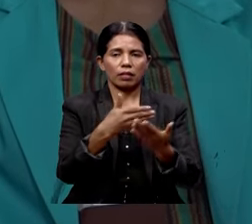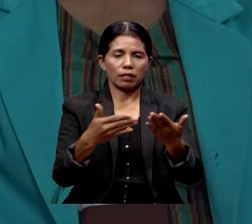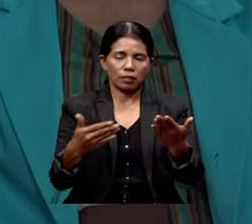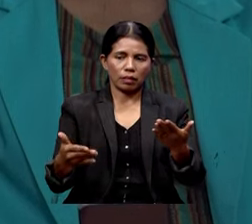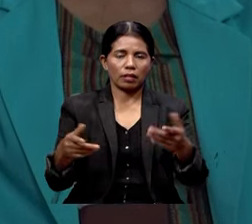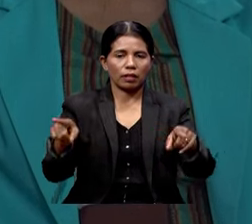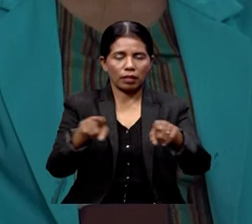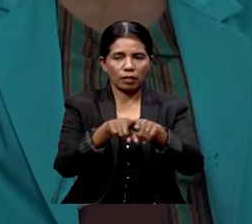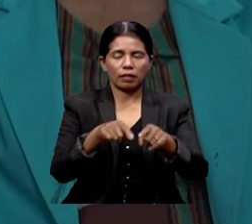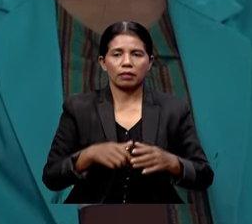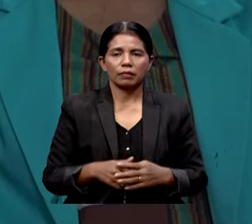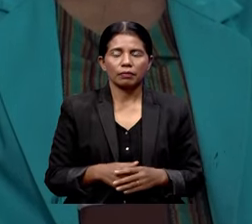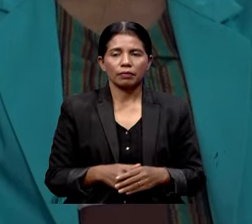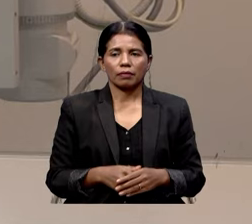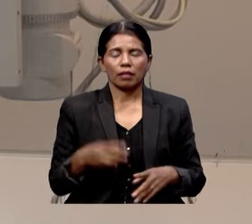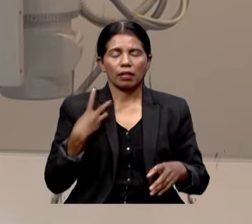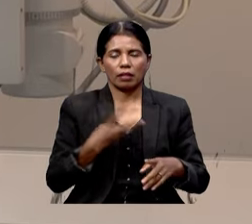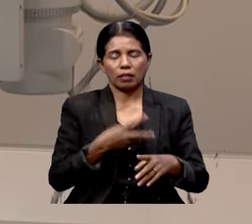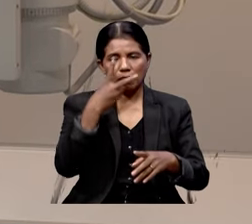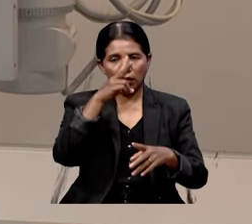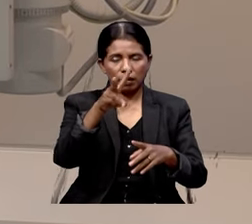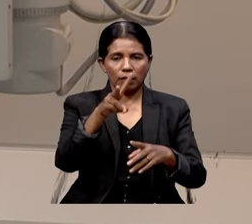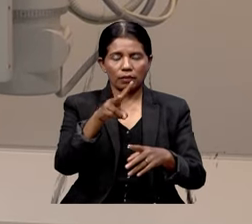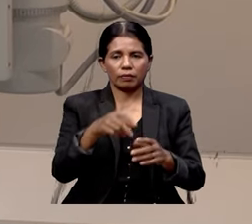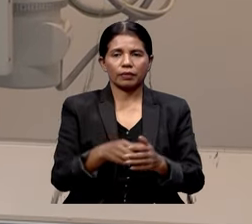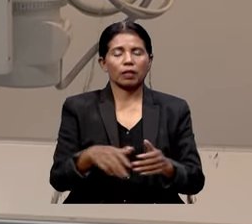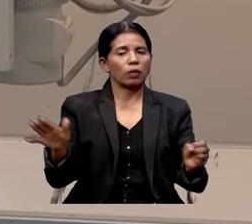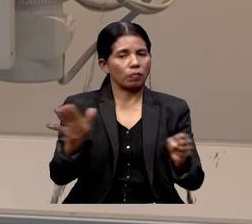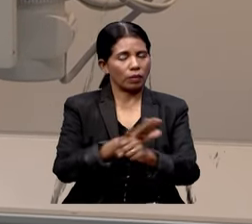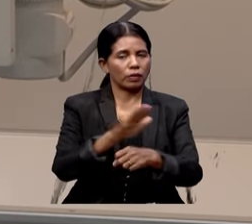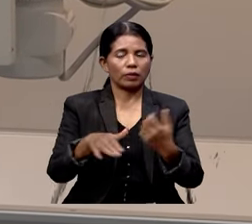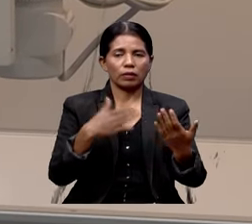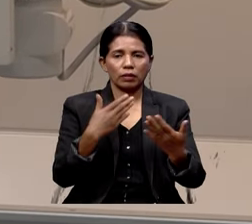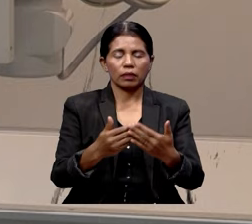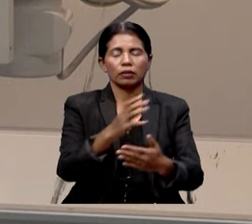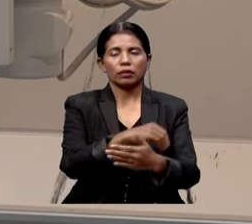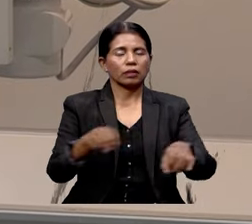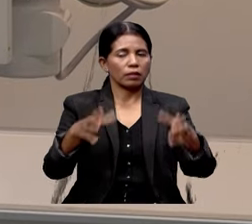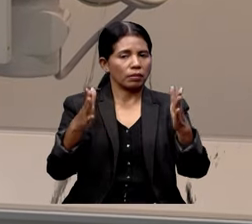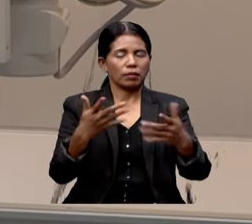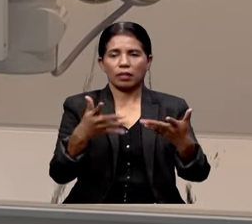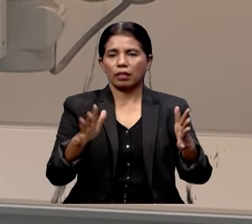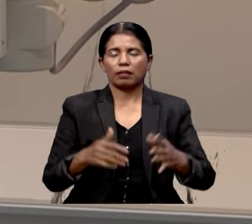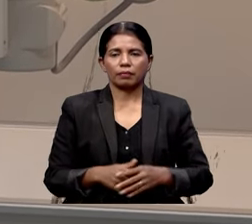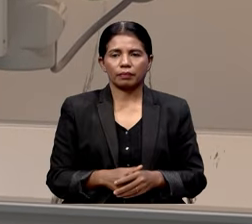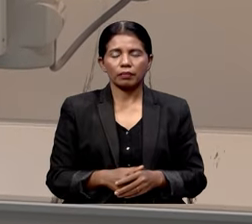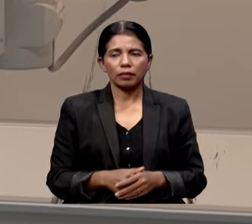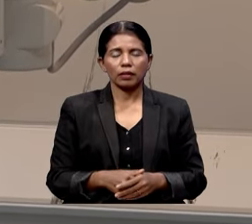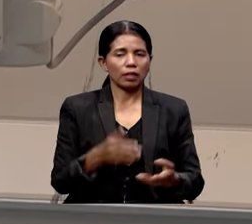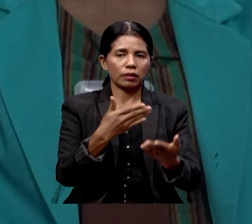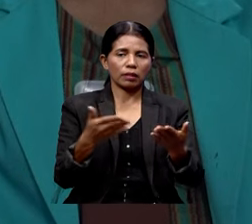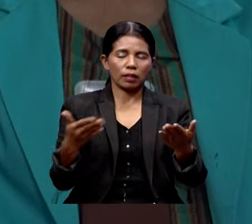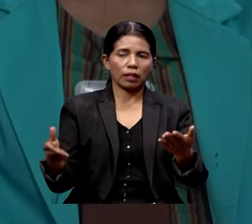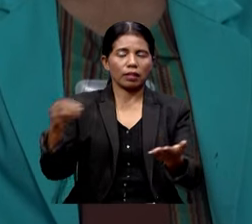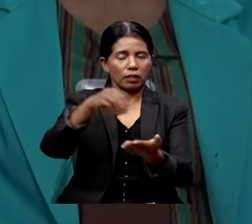né itare halaran completo hotu hanya recurso mak leiha então sasane be mak